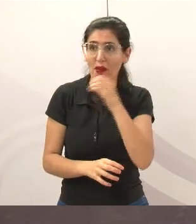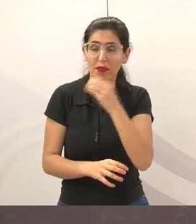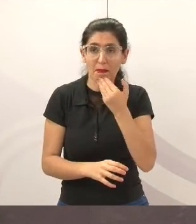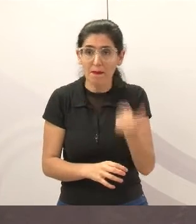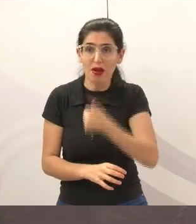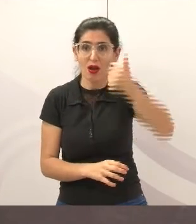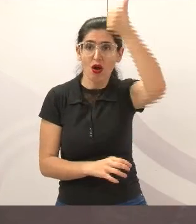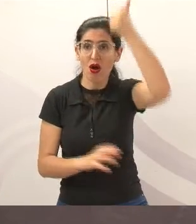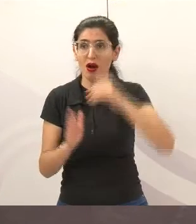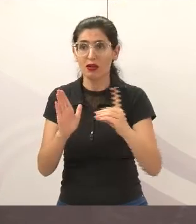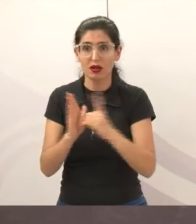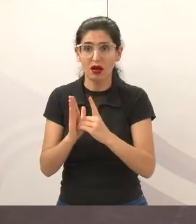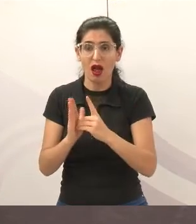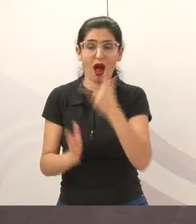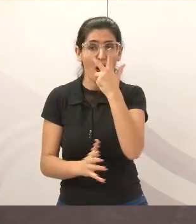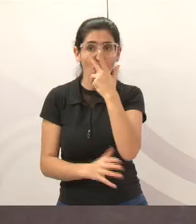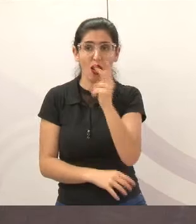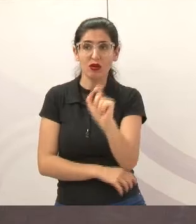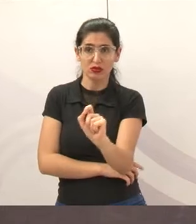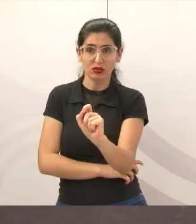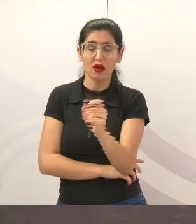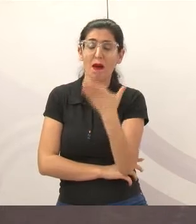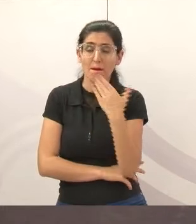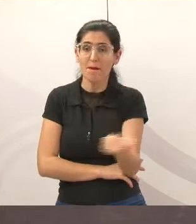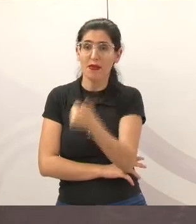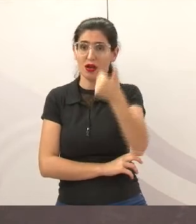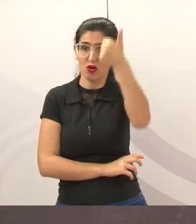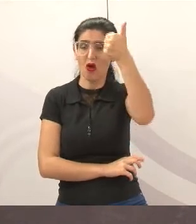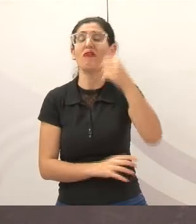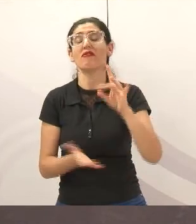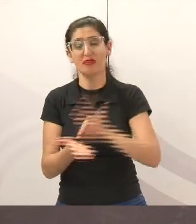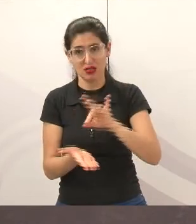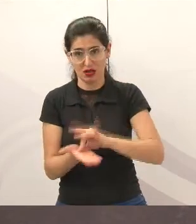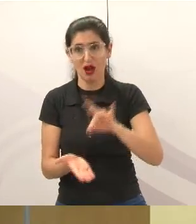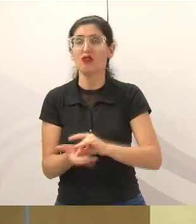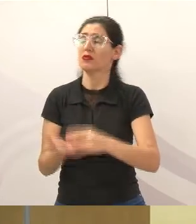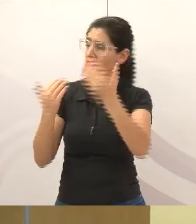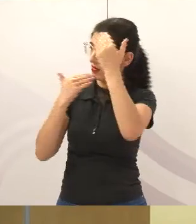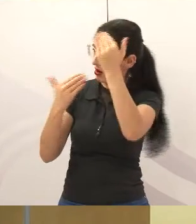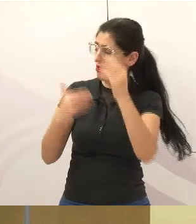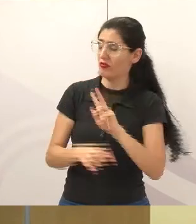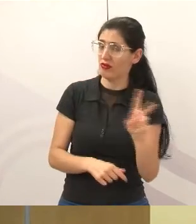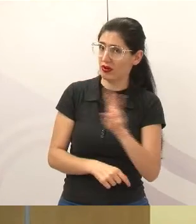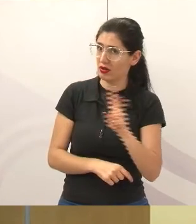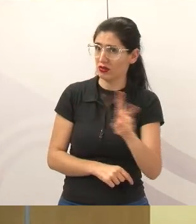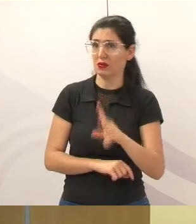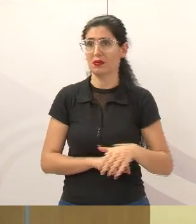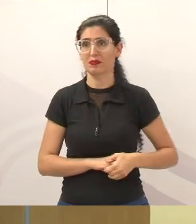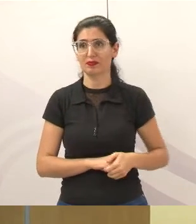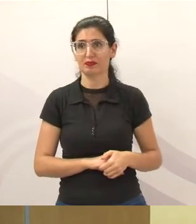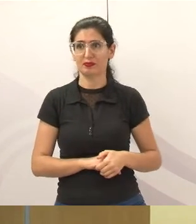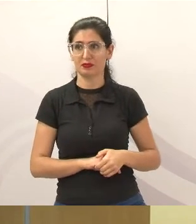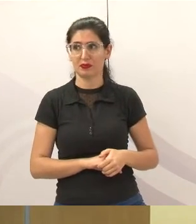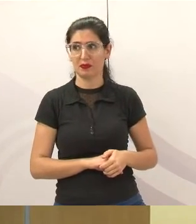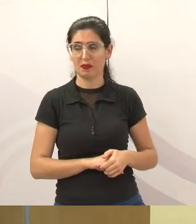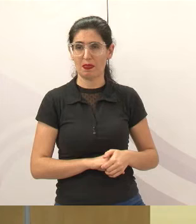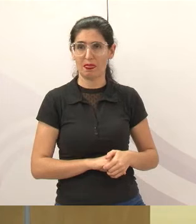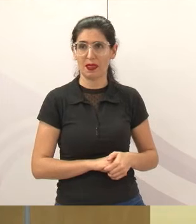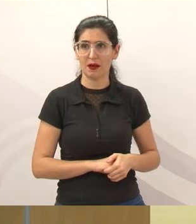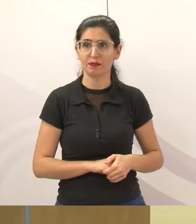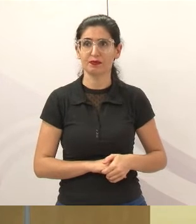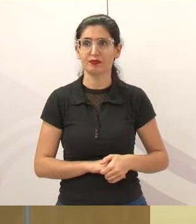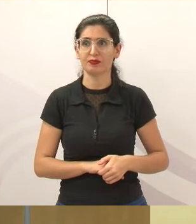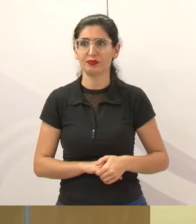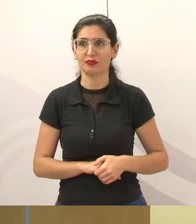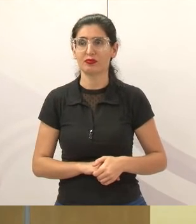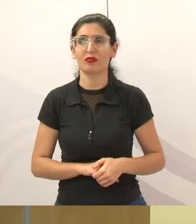está falando, e eu acho que seria a melhor solução, né, enfim. Obrigado, vereadora. Mas assim, não tirando o valor aqui da